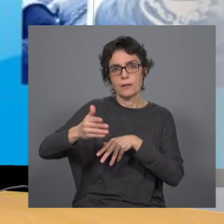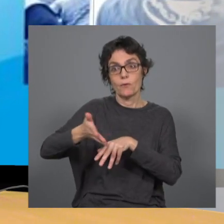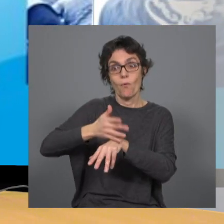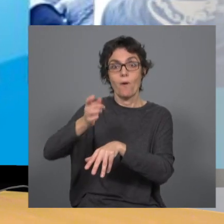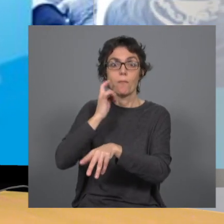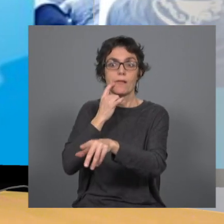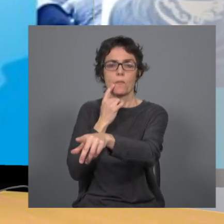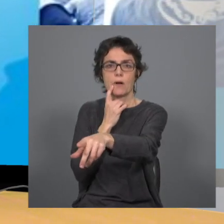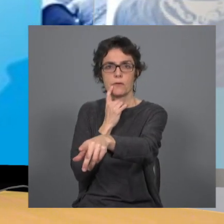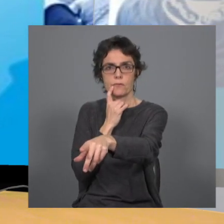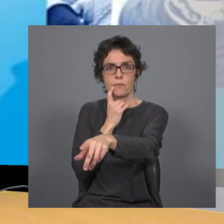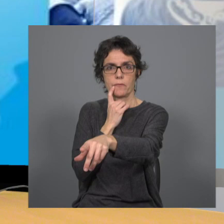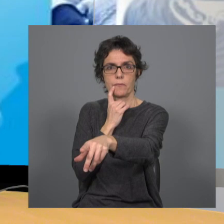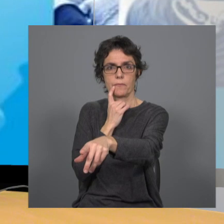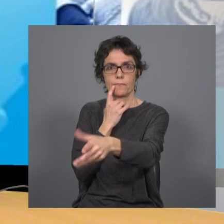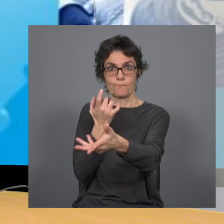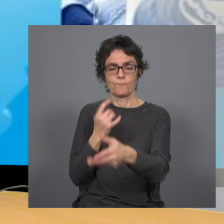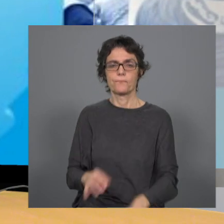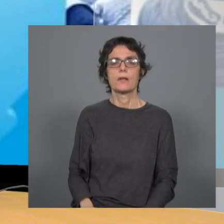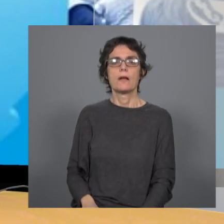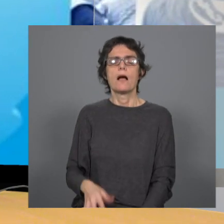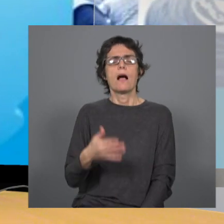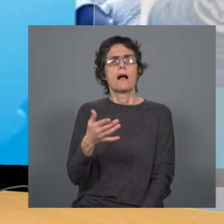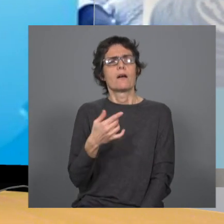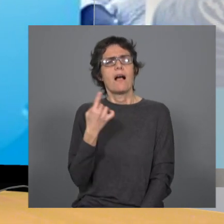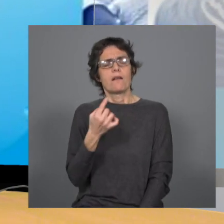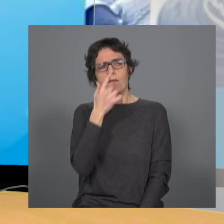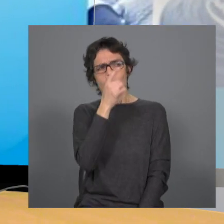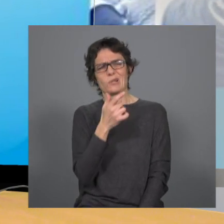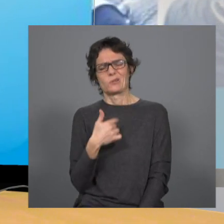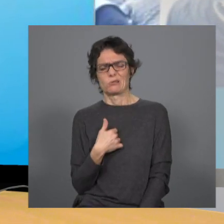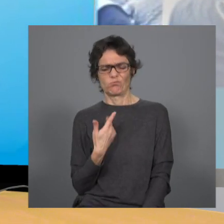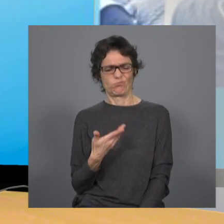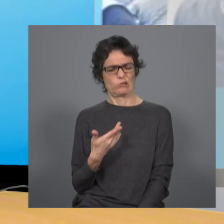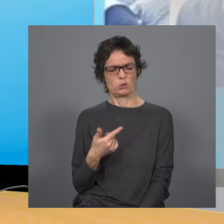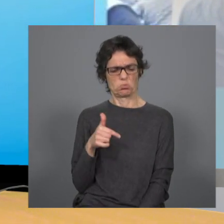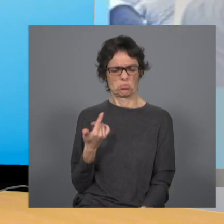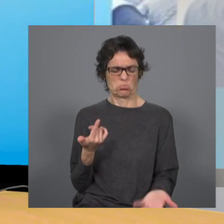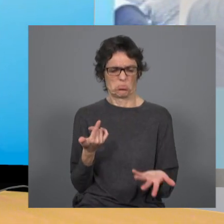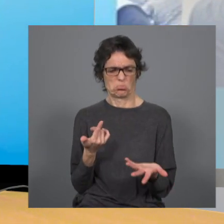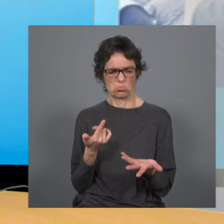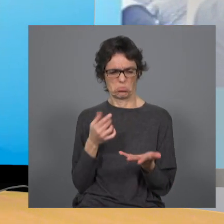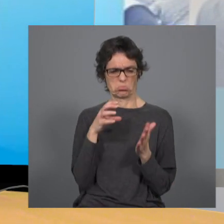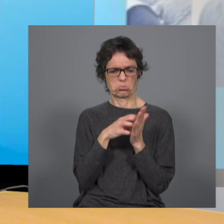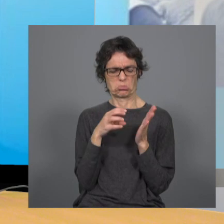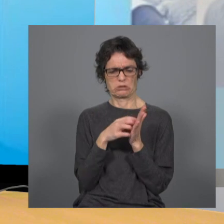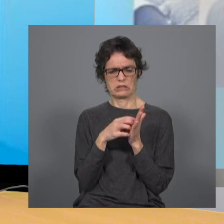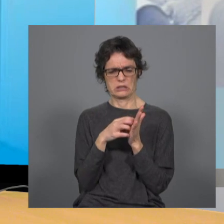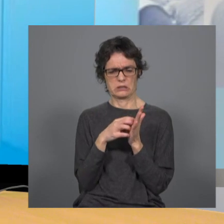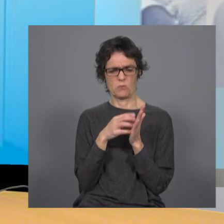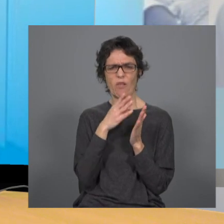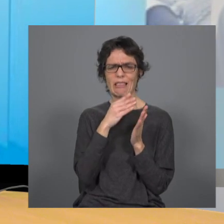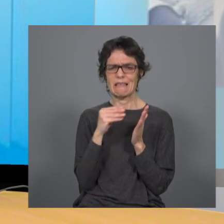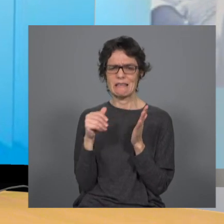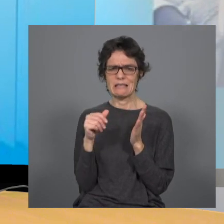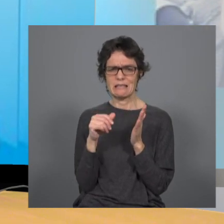e pense assim, eu não preciso desse símbolo da cinza neste dia em concreto para me recordar a minha fragilidade, porque eu se calhar há um